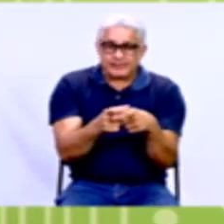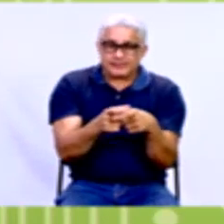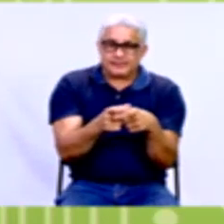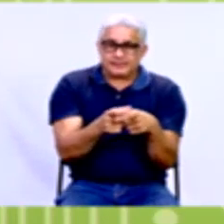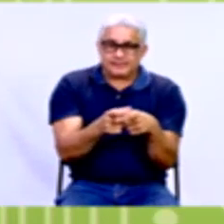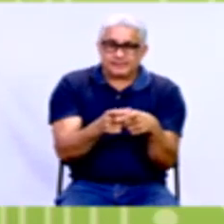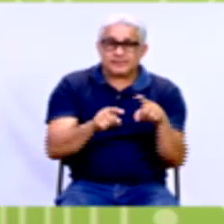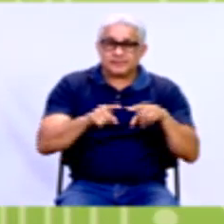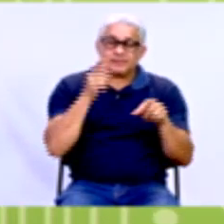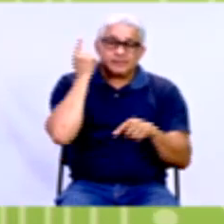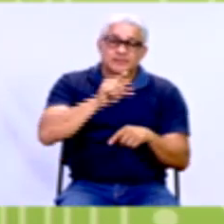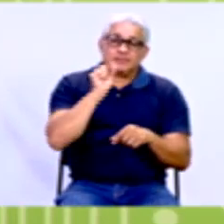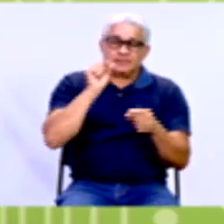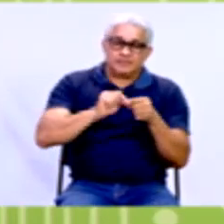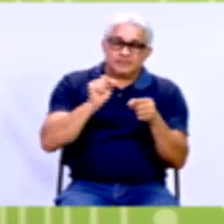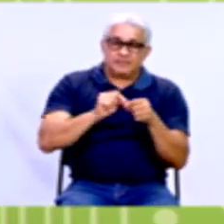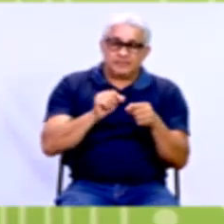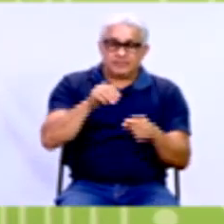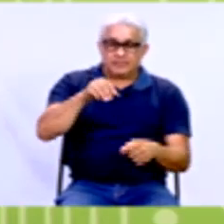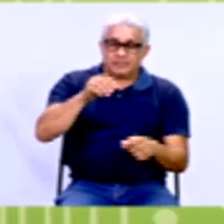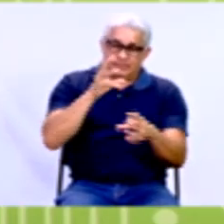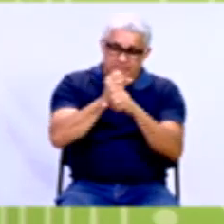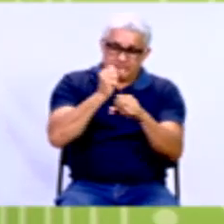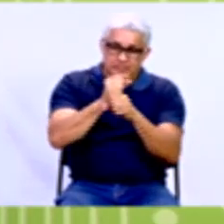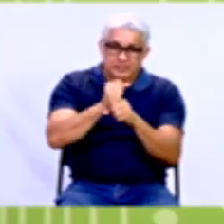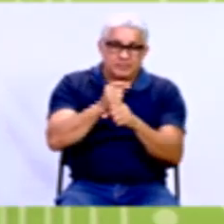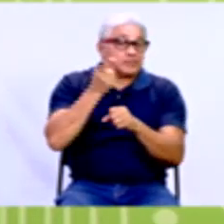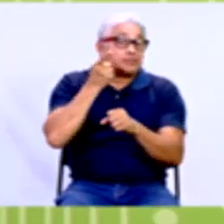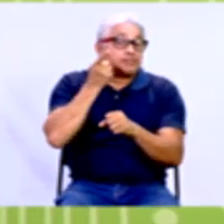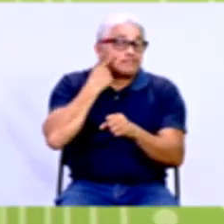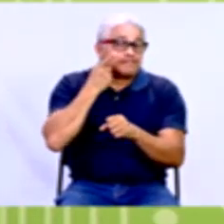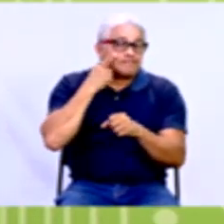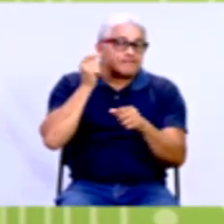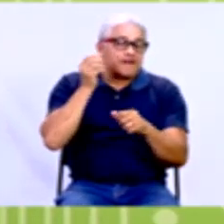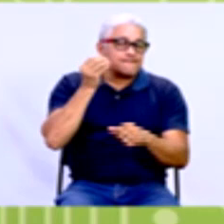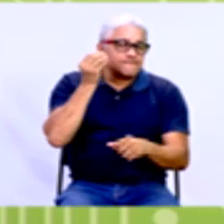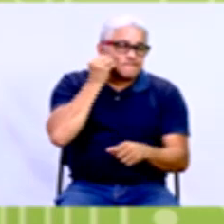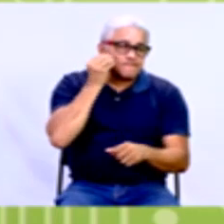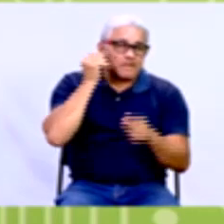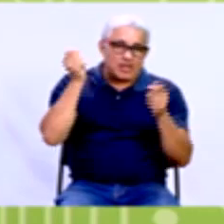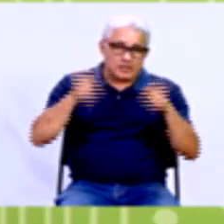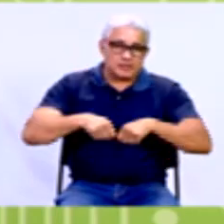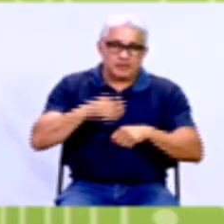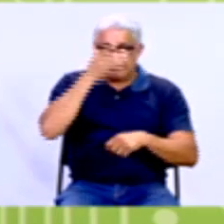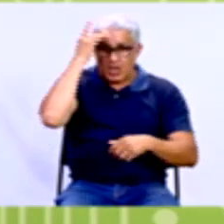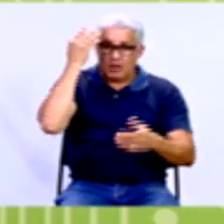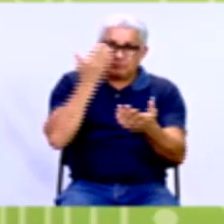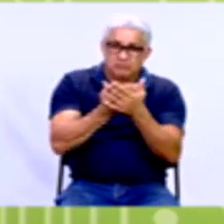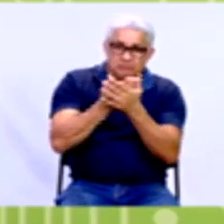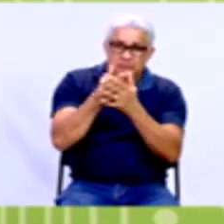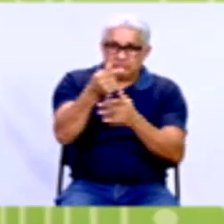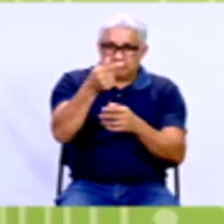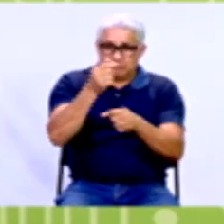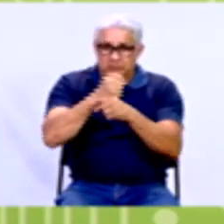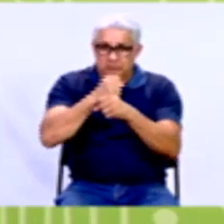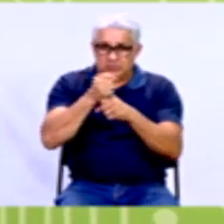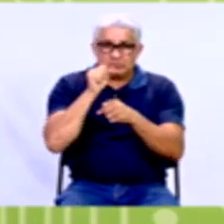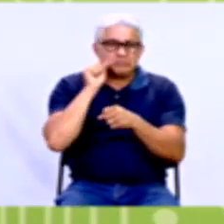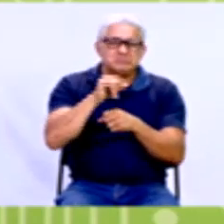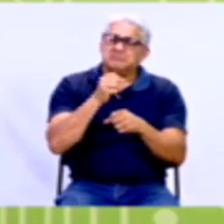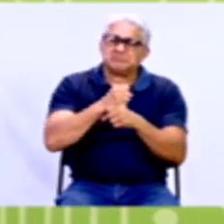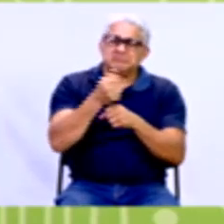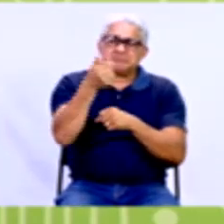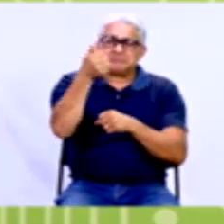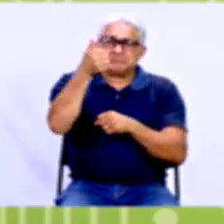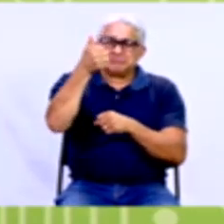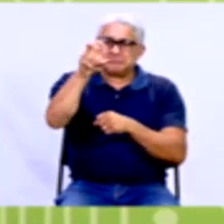só que a gente consegue fazer uma equação para a gente prever. Essa pessoa estudou 7 anos, mas e se a pessoa estudou 15 anos?